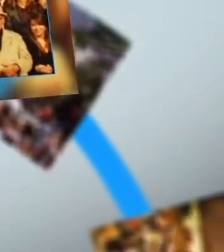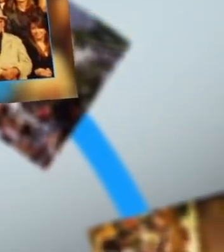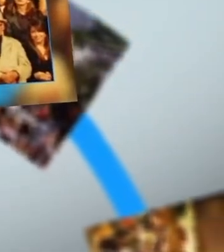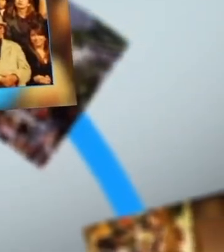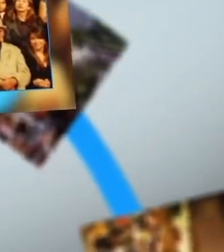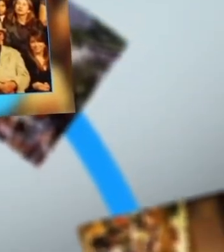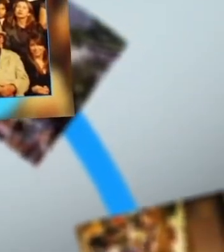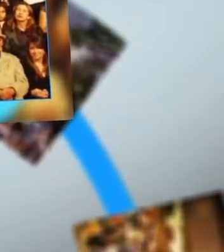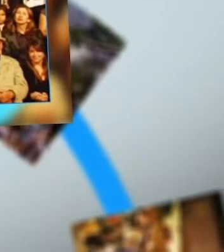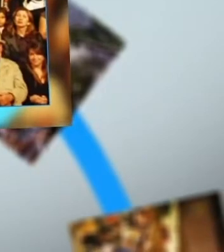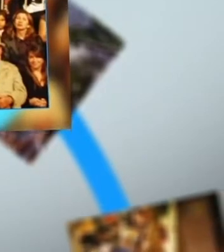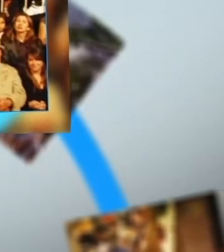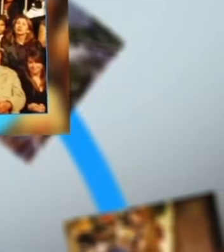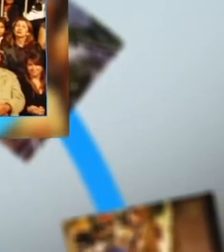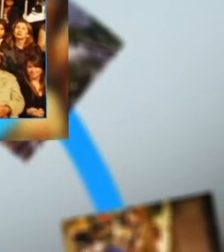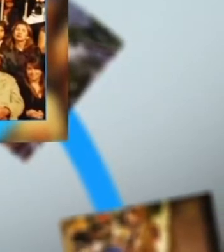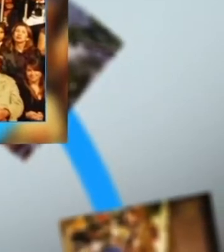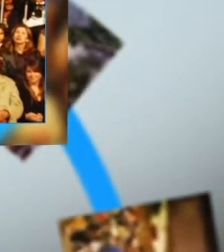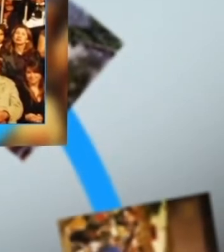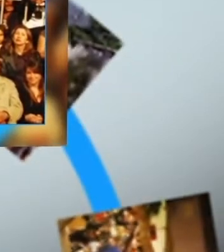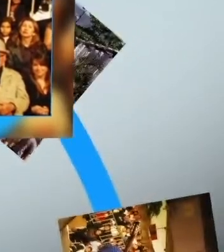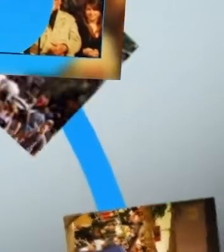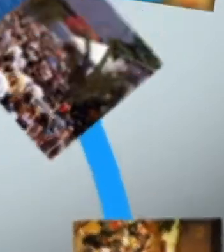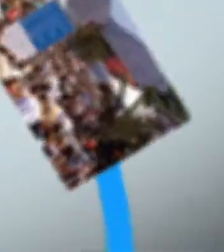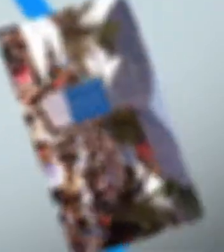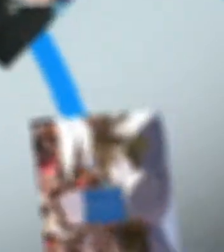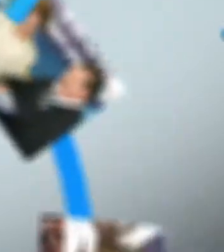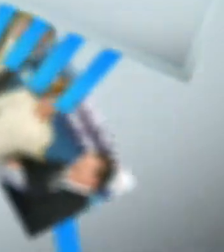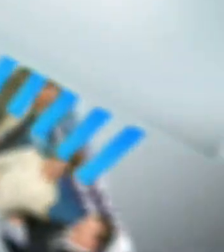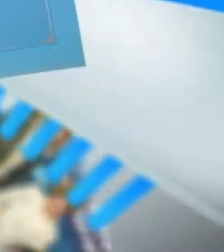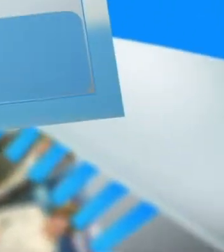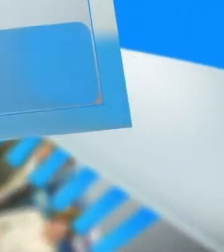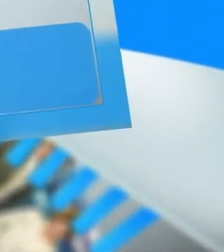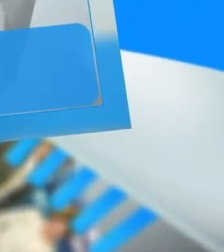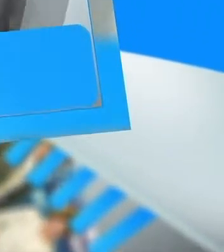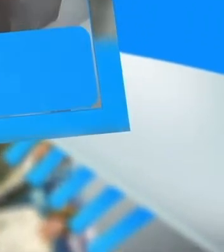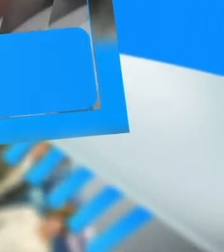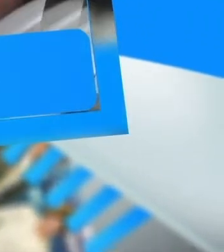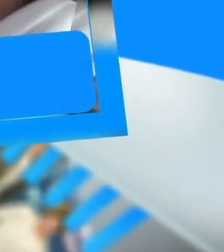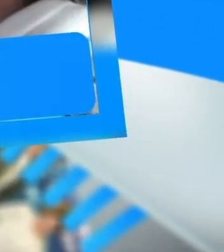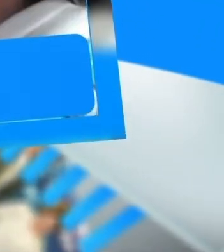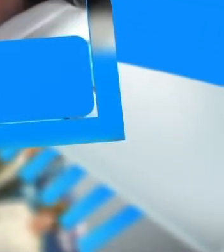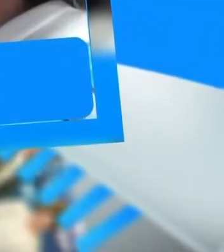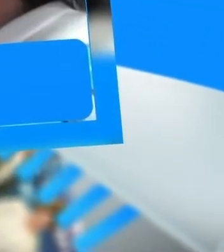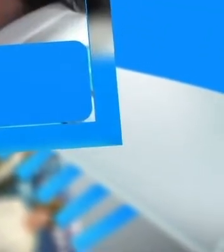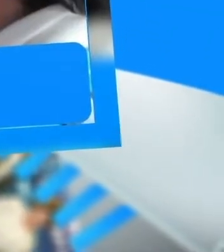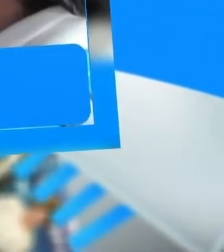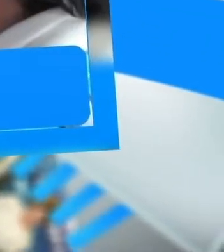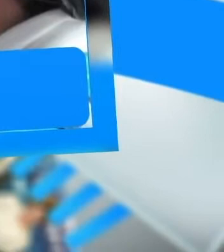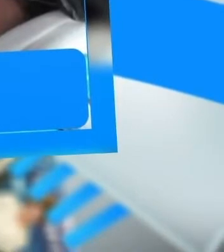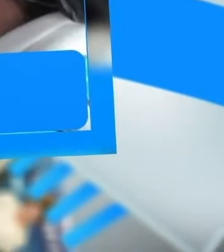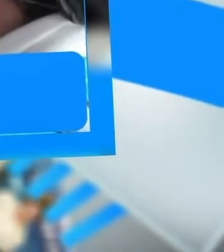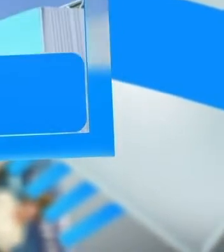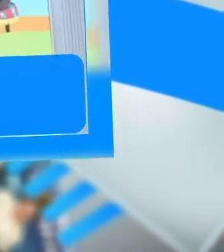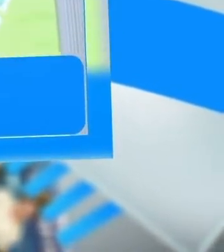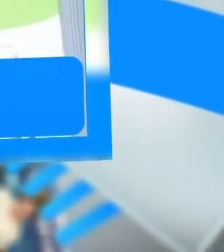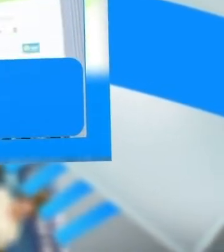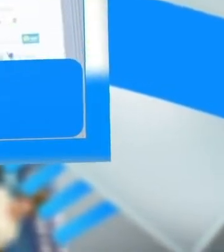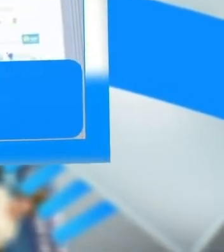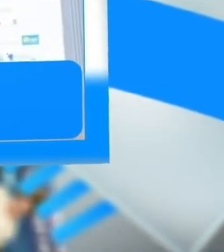e ampliação do conhecimento. Nesses 20 anos, foram inúmeros os projetos em que o Instituto foi idealizador